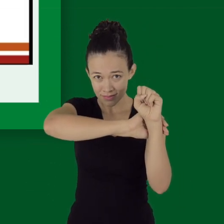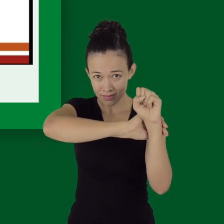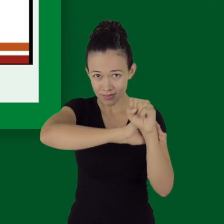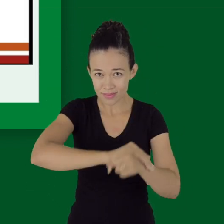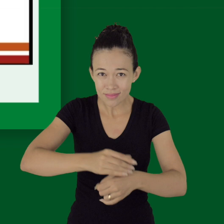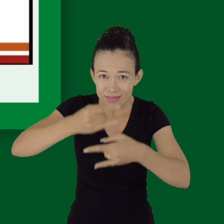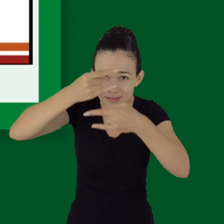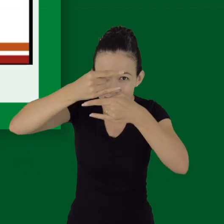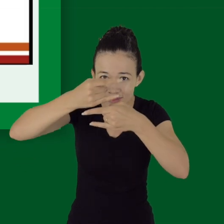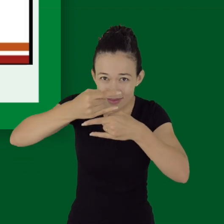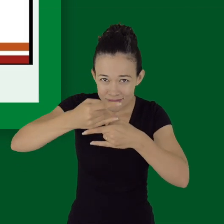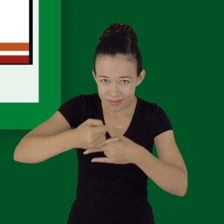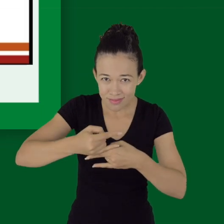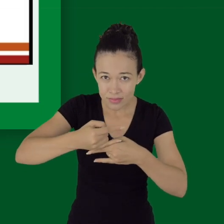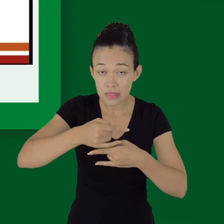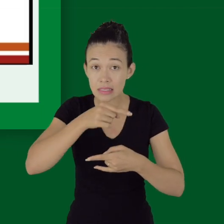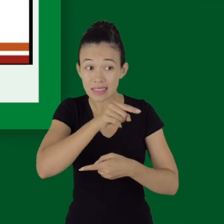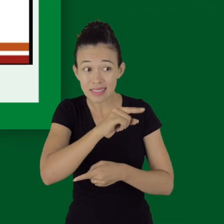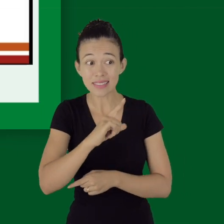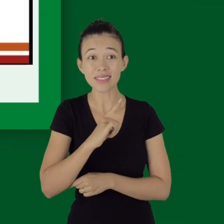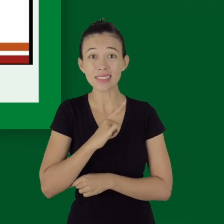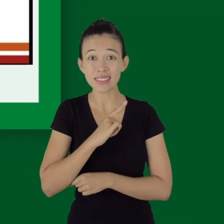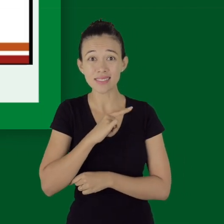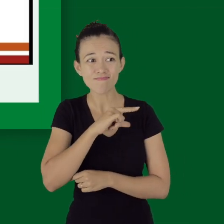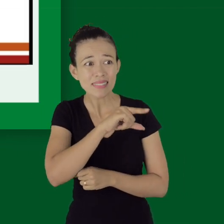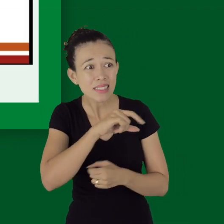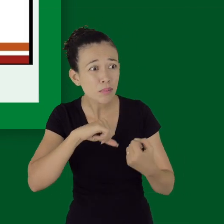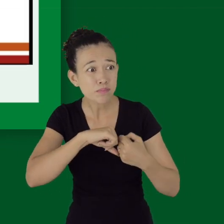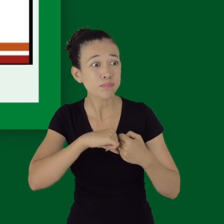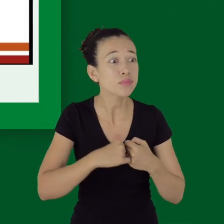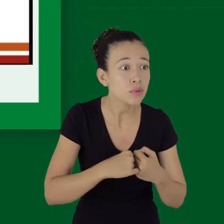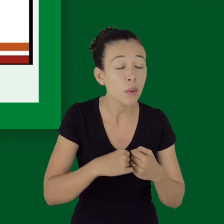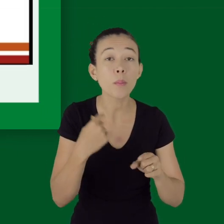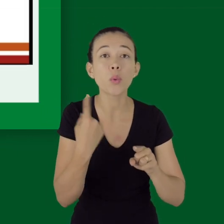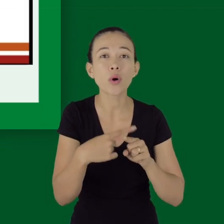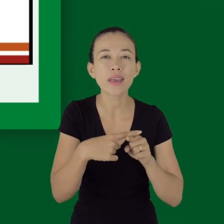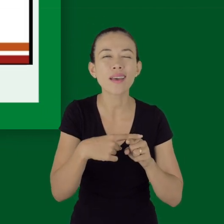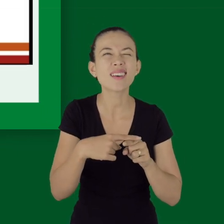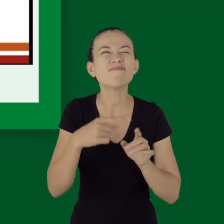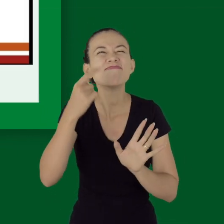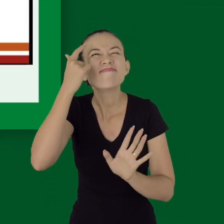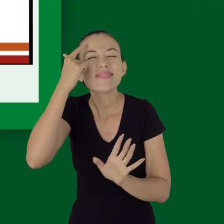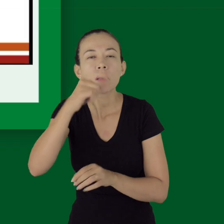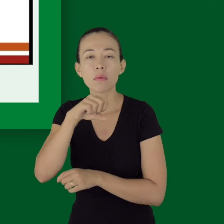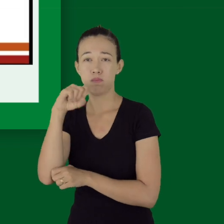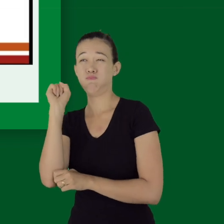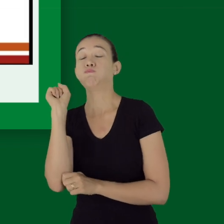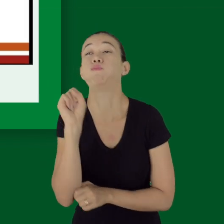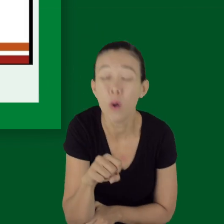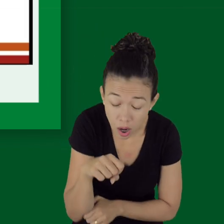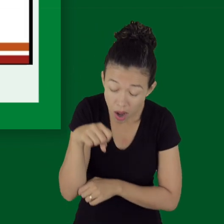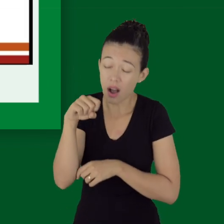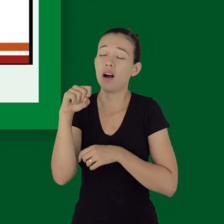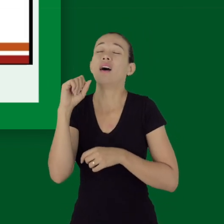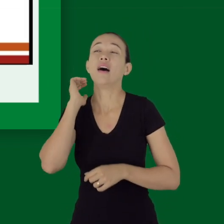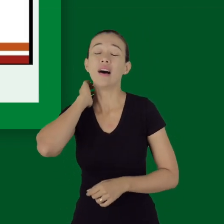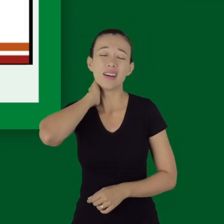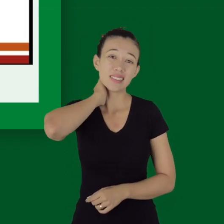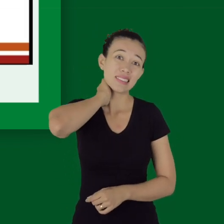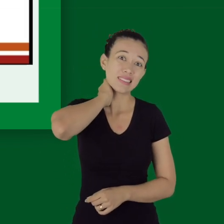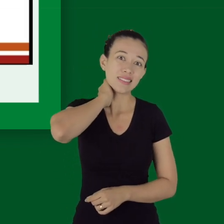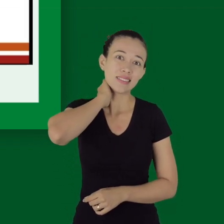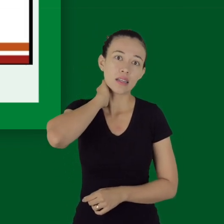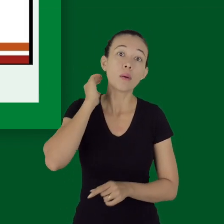comprometimento cervical, e isso ocorre muito principalmente com aquele sistema de golpe contra golpe, onde eu tenho